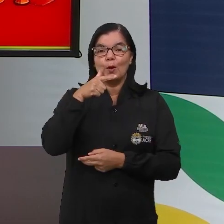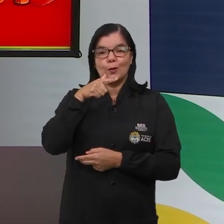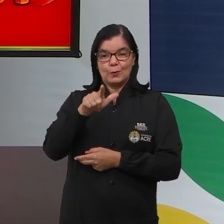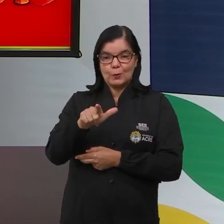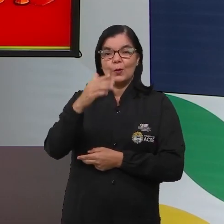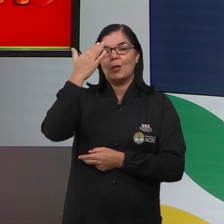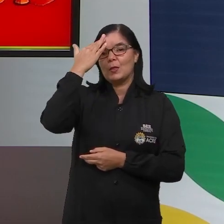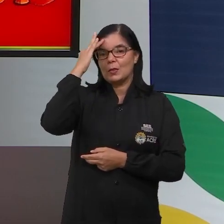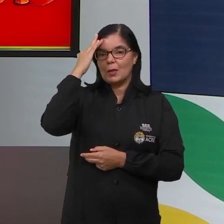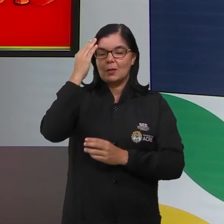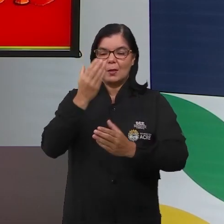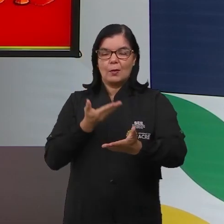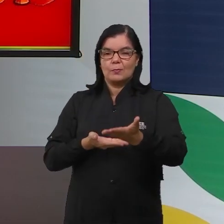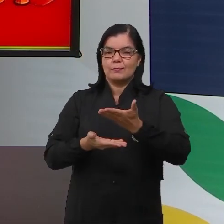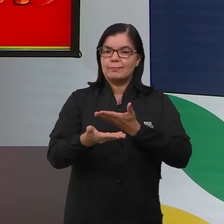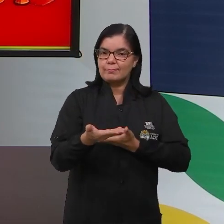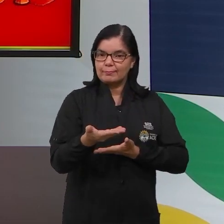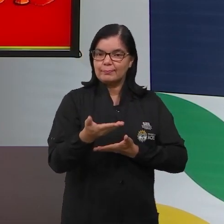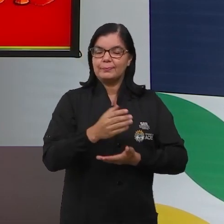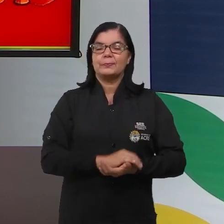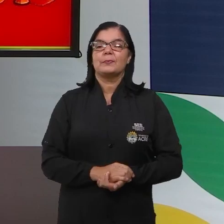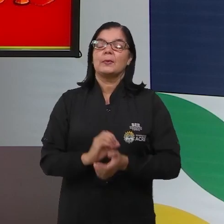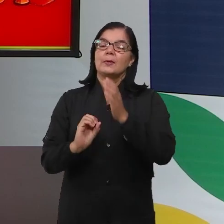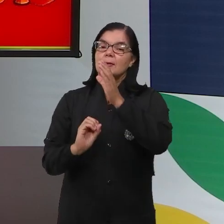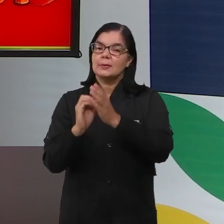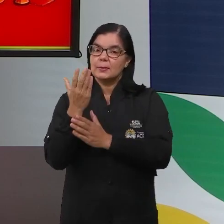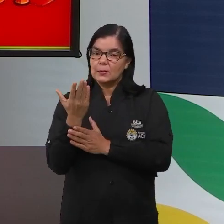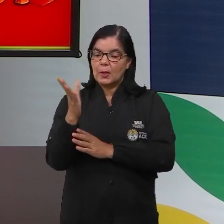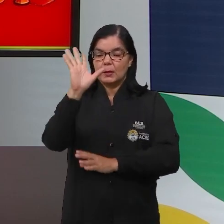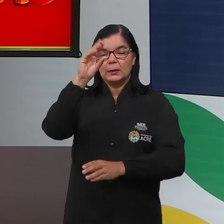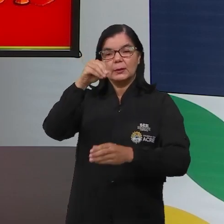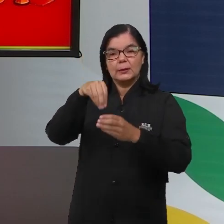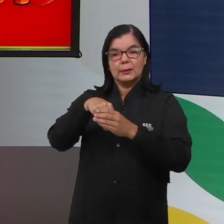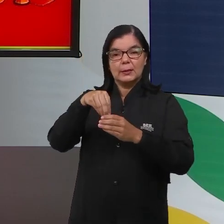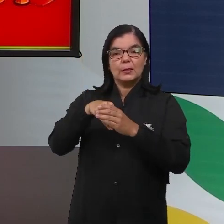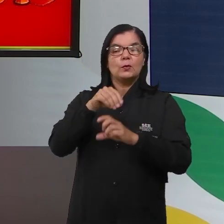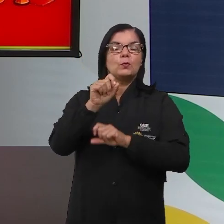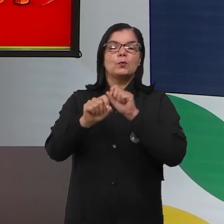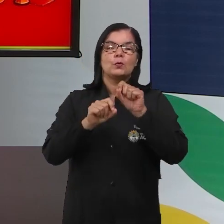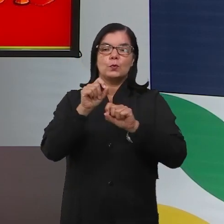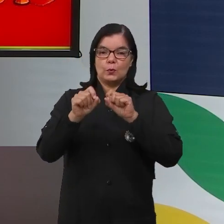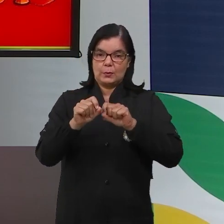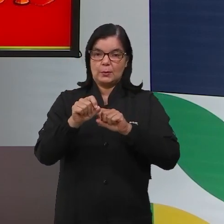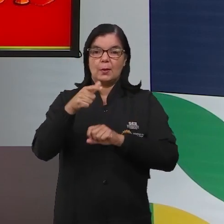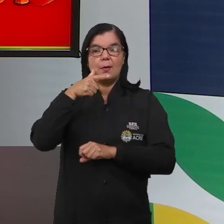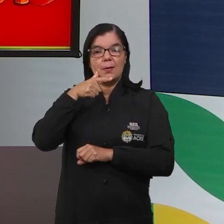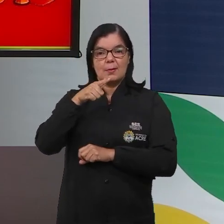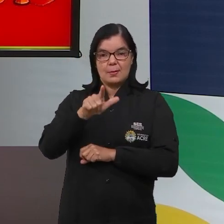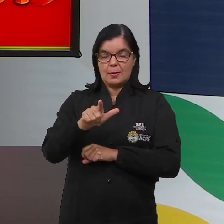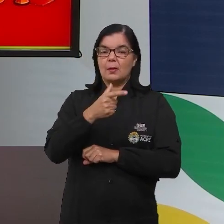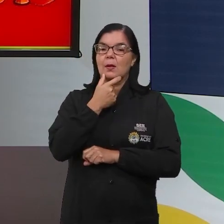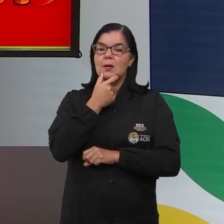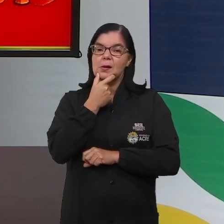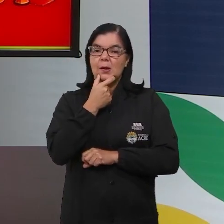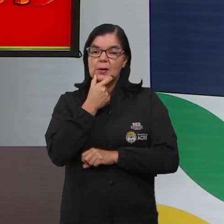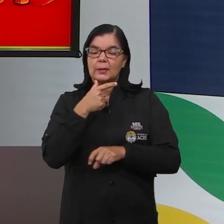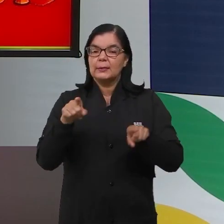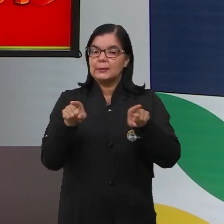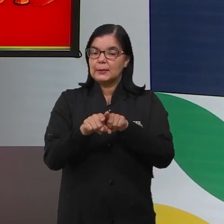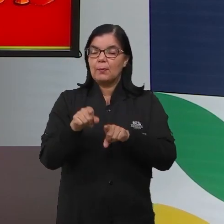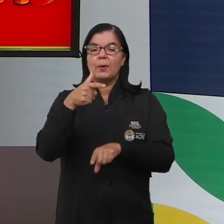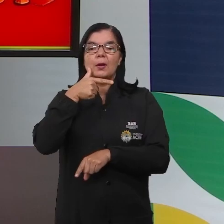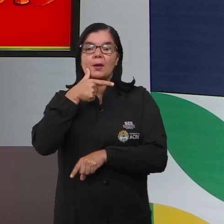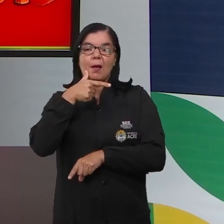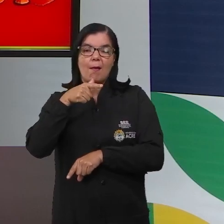entendo, eu consigo fazer essa troca. Isso acontece dentro de uma concepção da língua inglesa, também acontece na